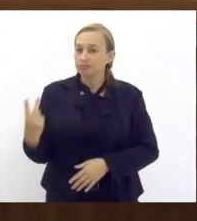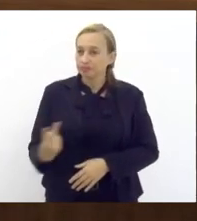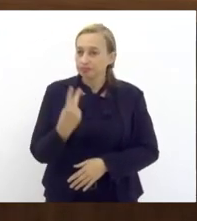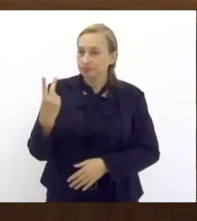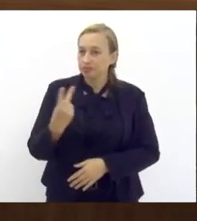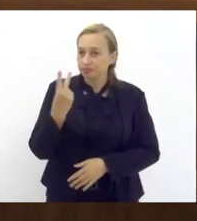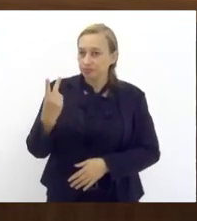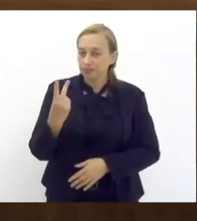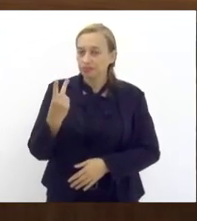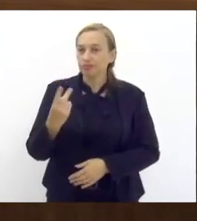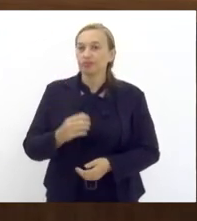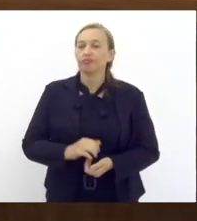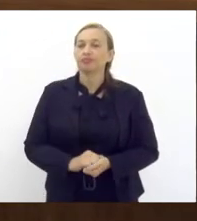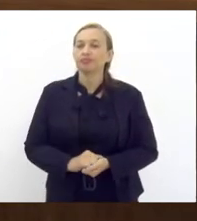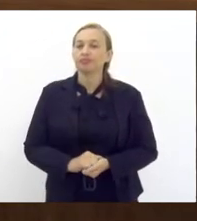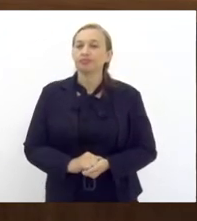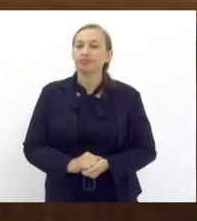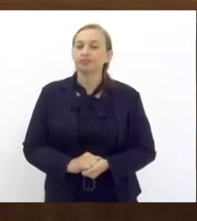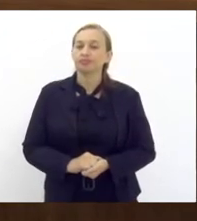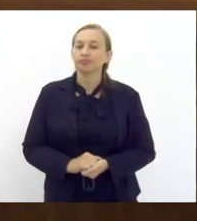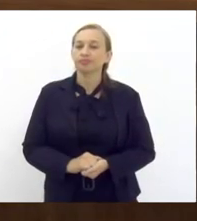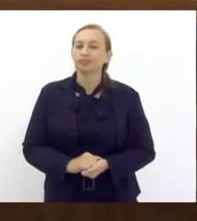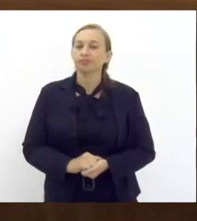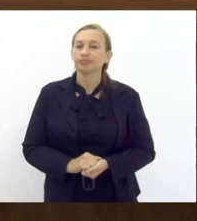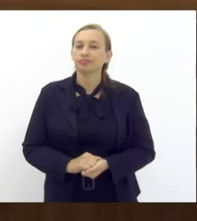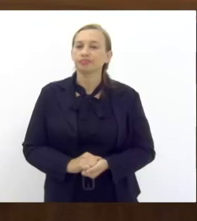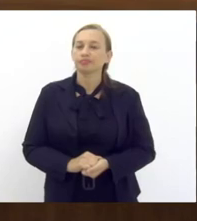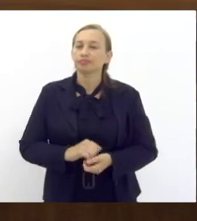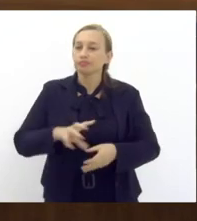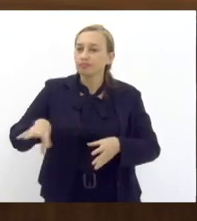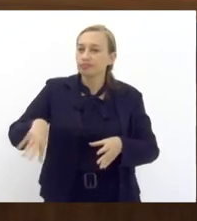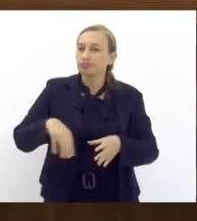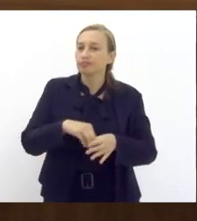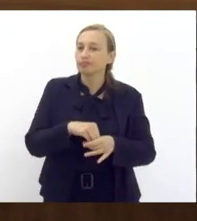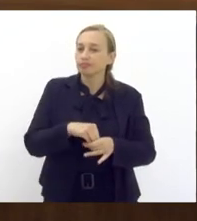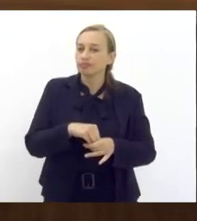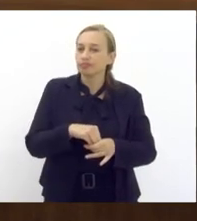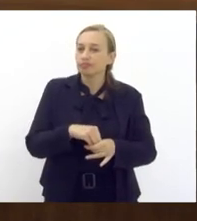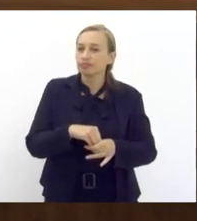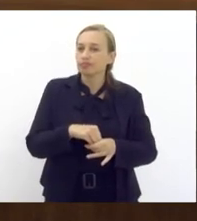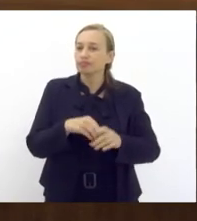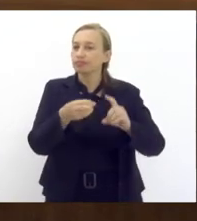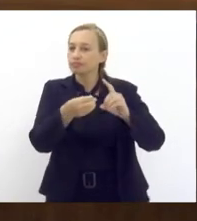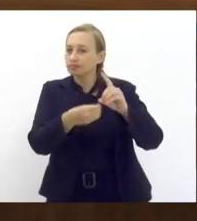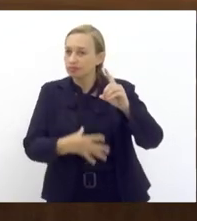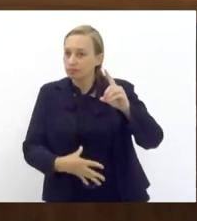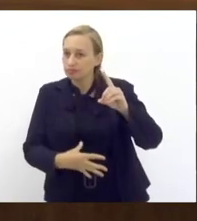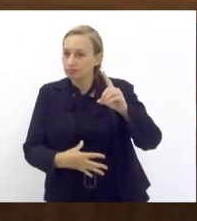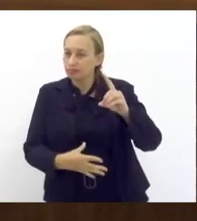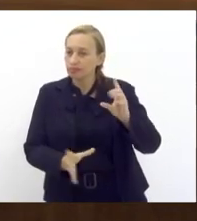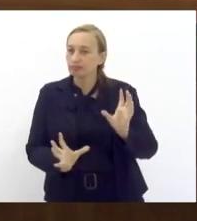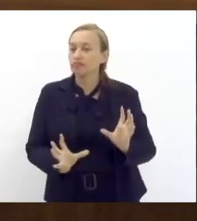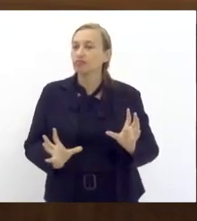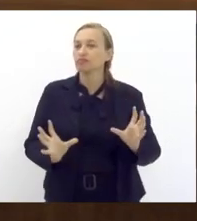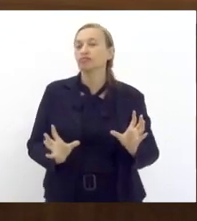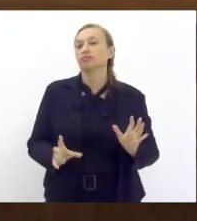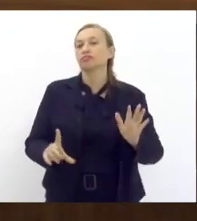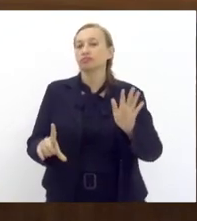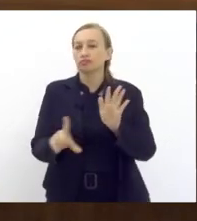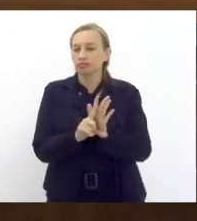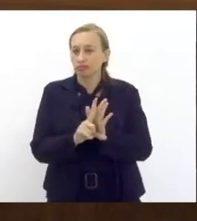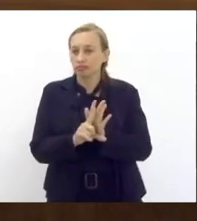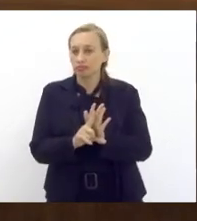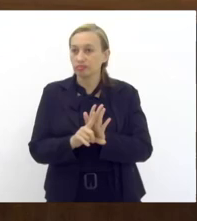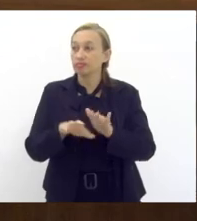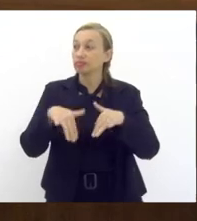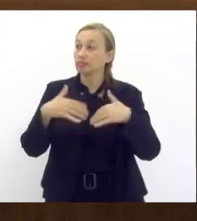valoriza, estão nominalmente incluídas e descritas no corpo da lei proposta, né?